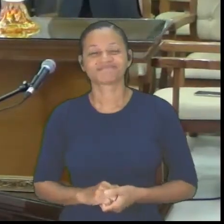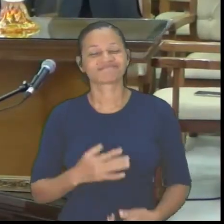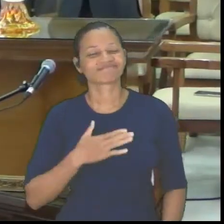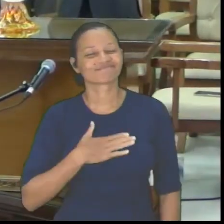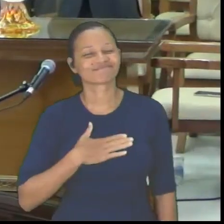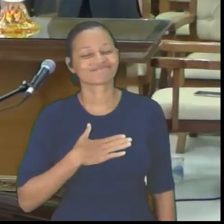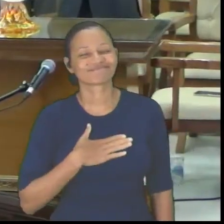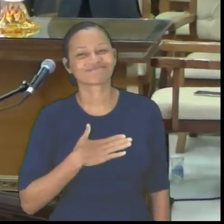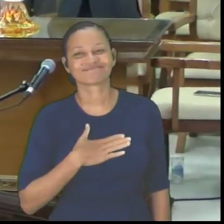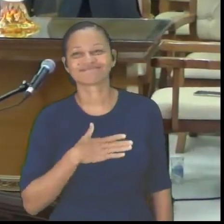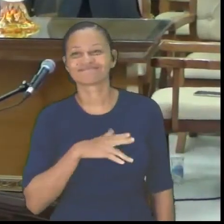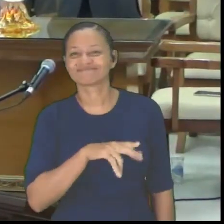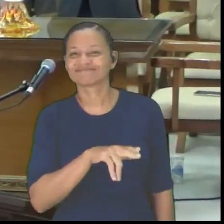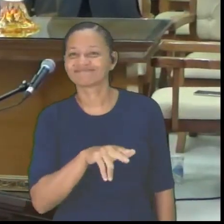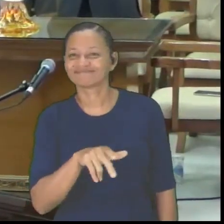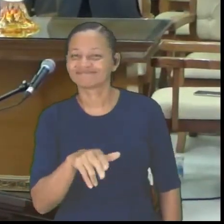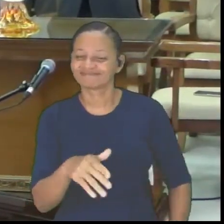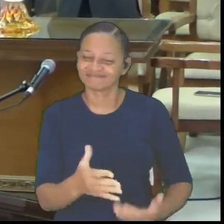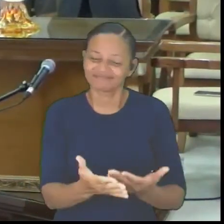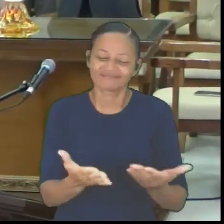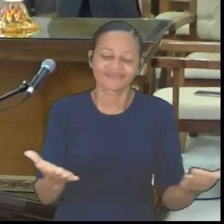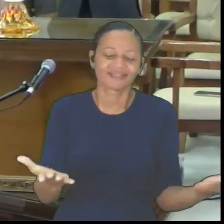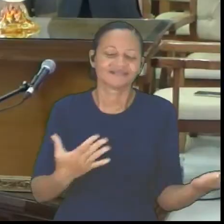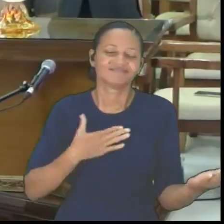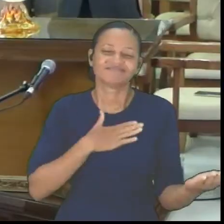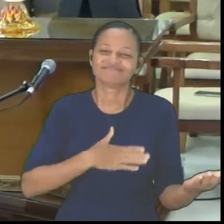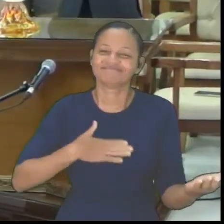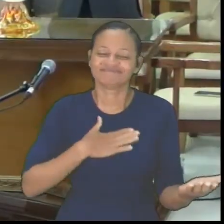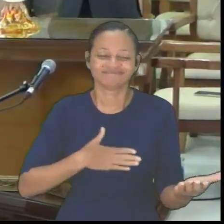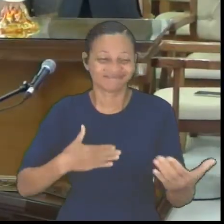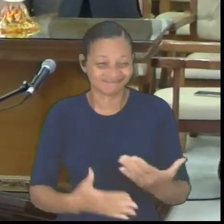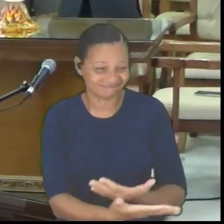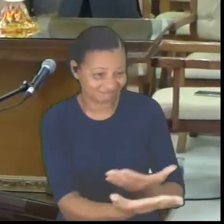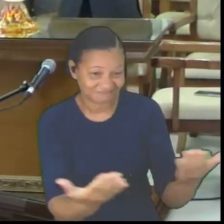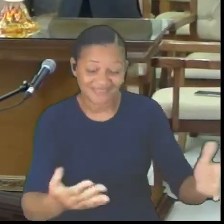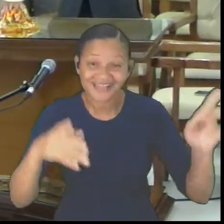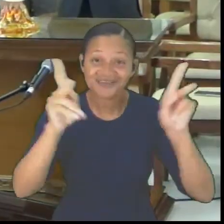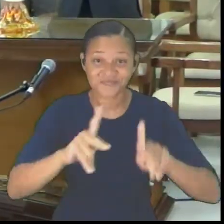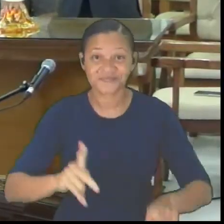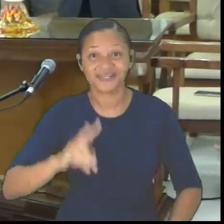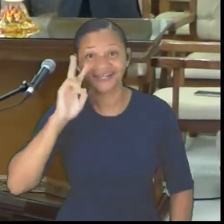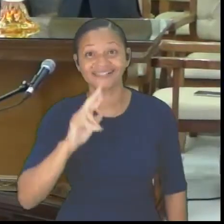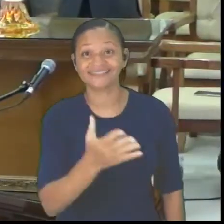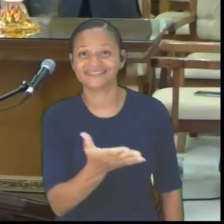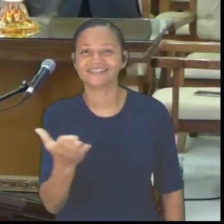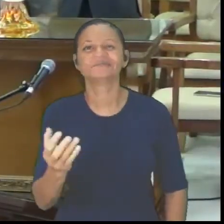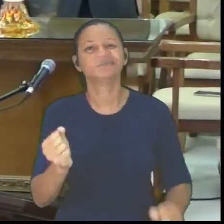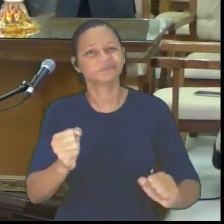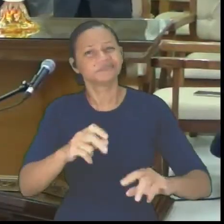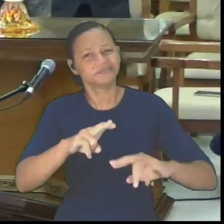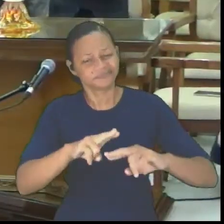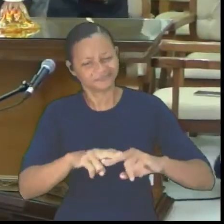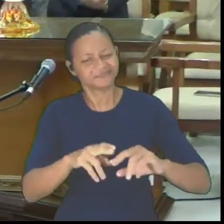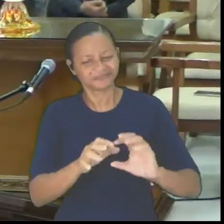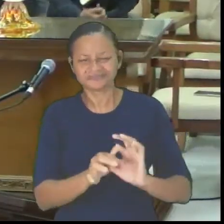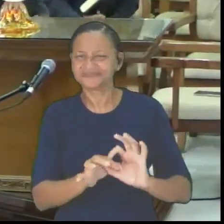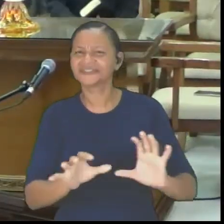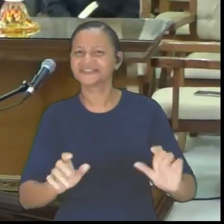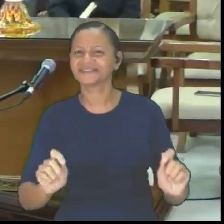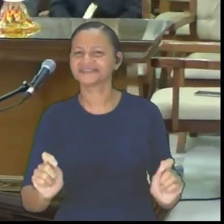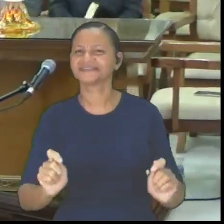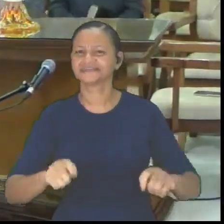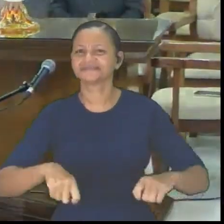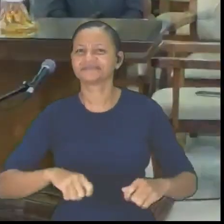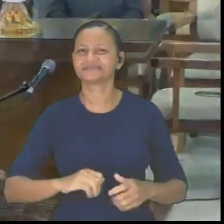Meus irmãos, é com muito prazer que eu saúdo a todos com a paz do Senhor. Amém. Pode tomar seu assento, por favor.